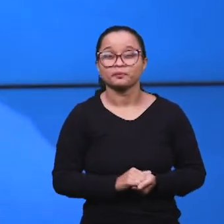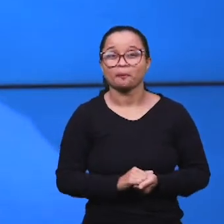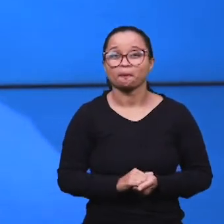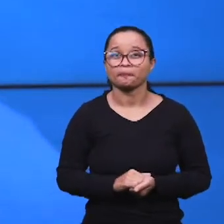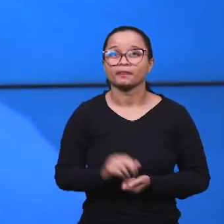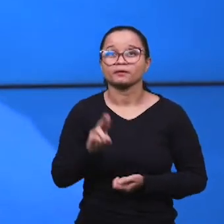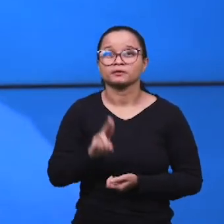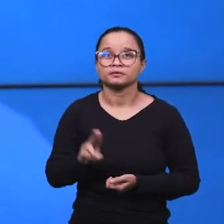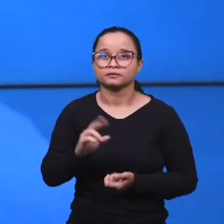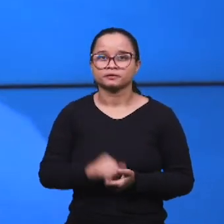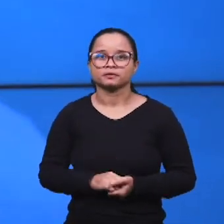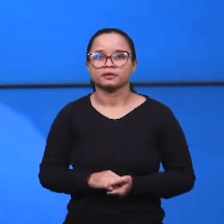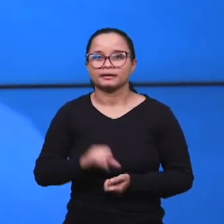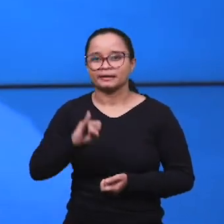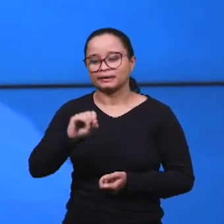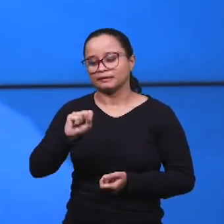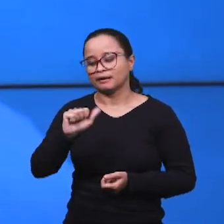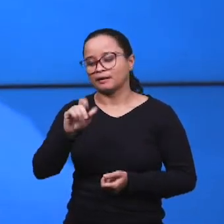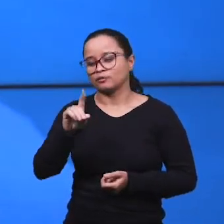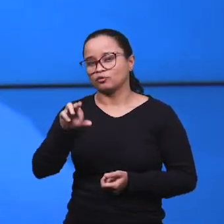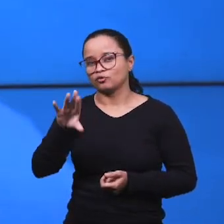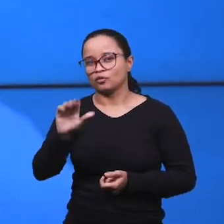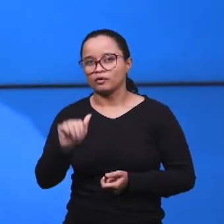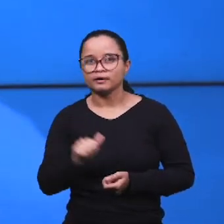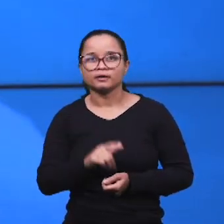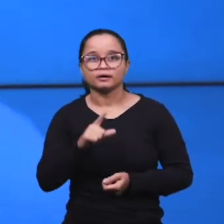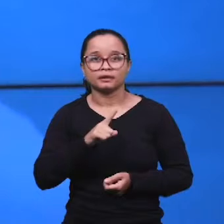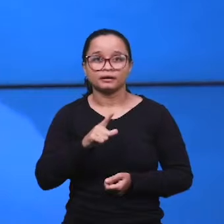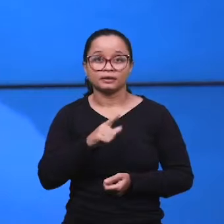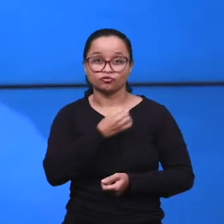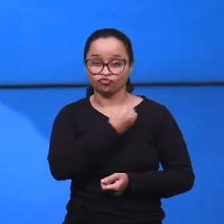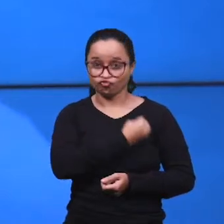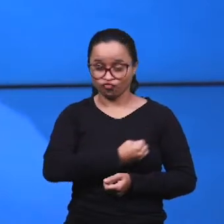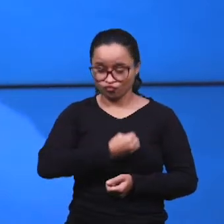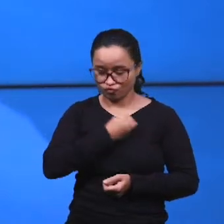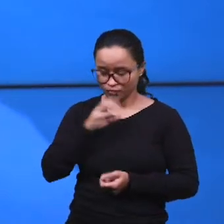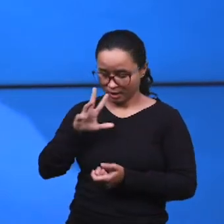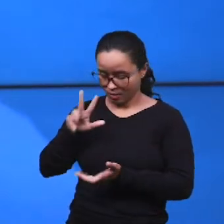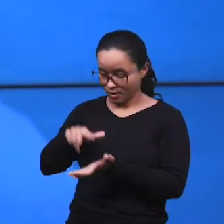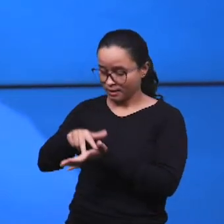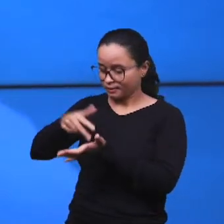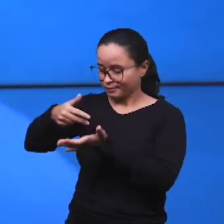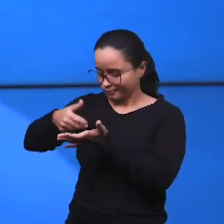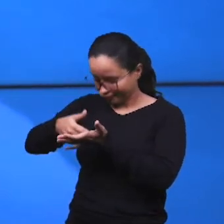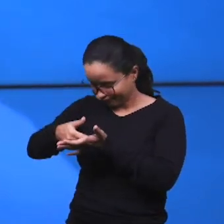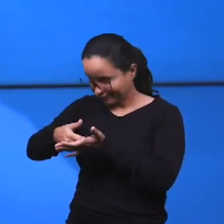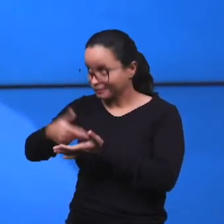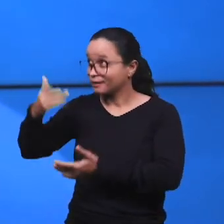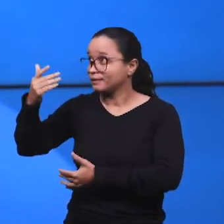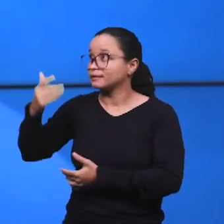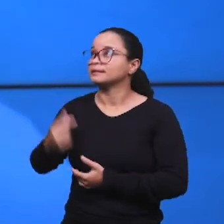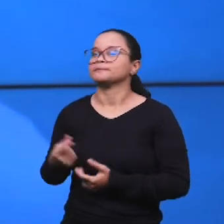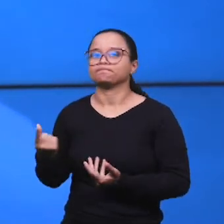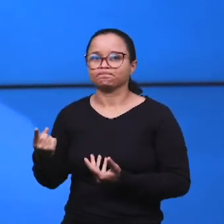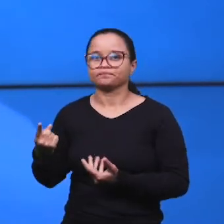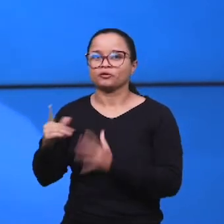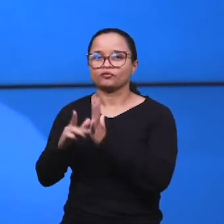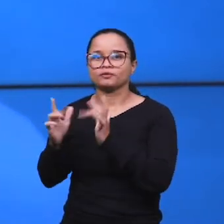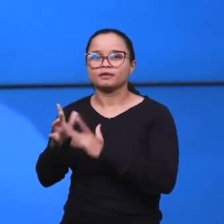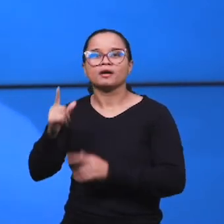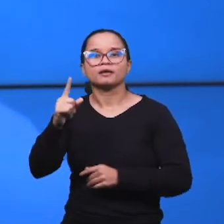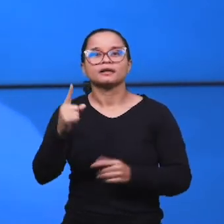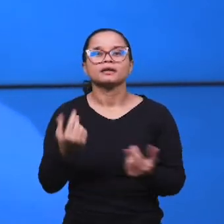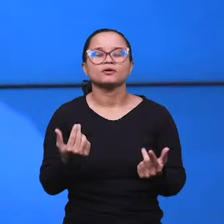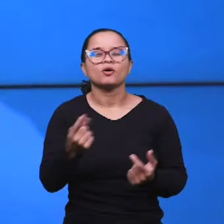usada aqui por Isadora, né? João caiu, Isadora, aos pés de Jesus. E da mesma forma, Sara, nós também,